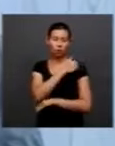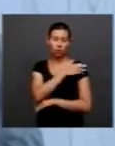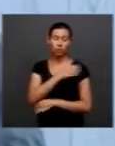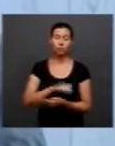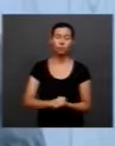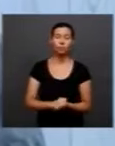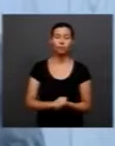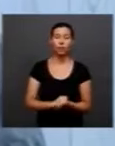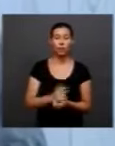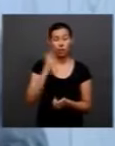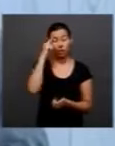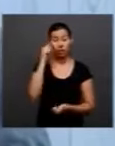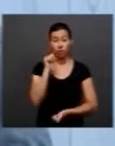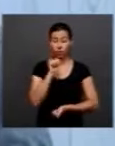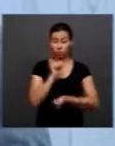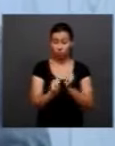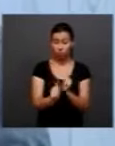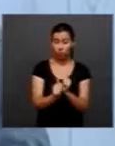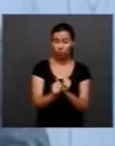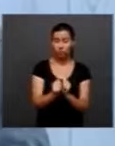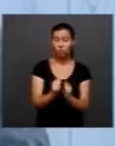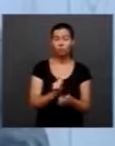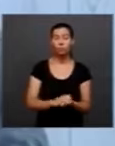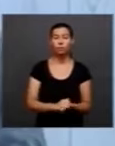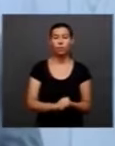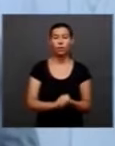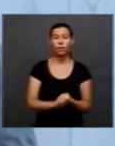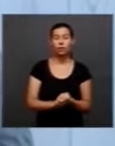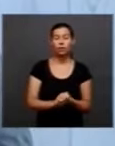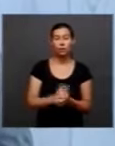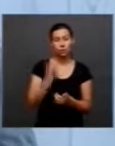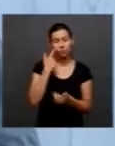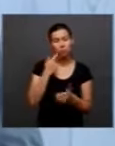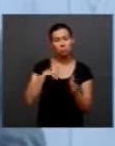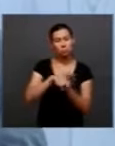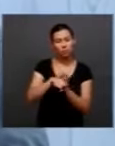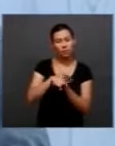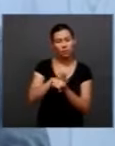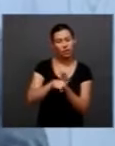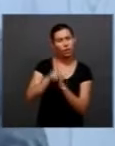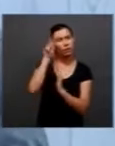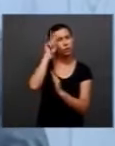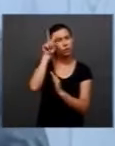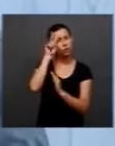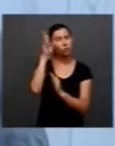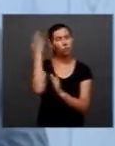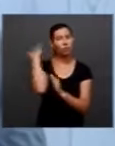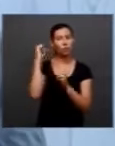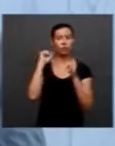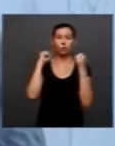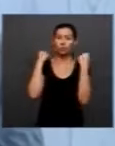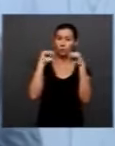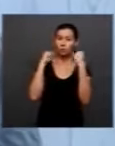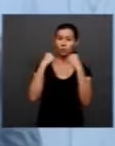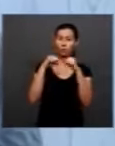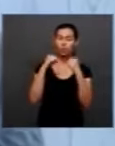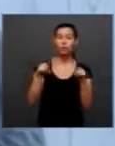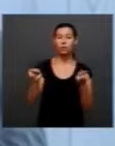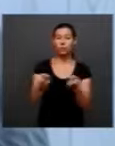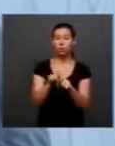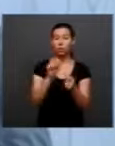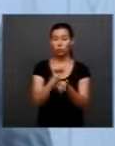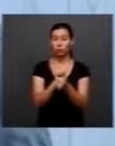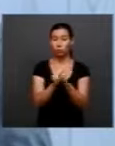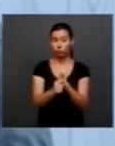esporte é pensado. Se a gente for, por exemplo, recorrer à história da educação física, à história do esporte, a gente vai ver que o esporte